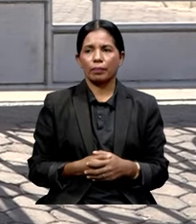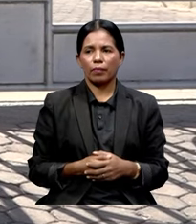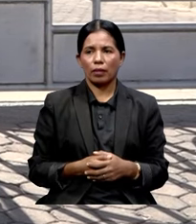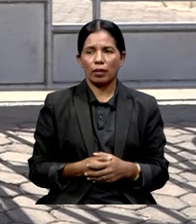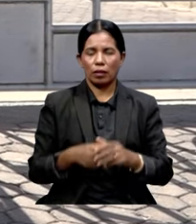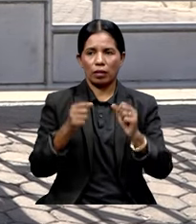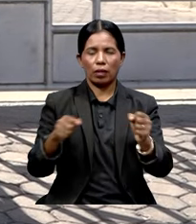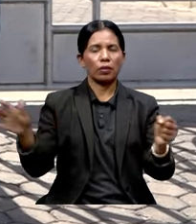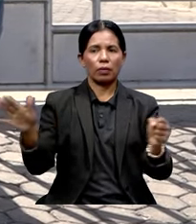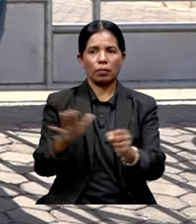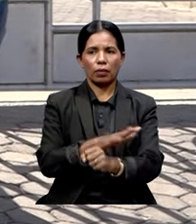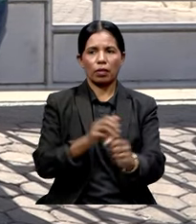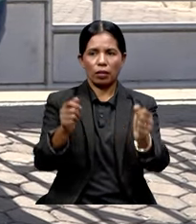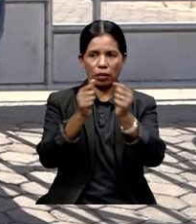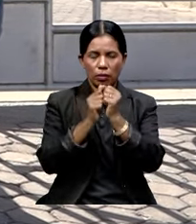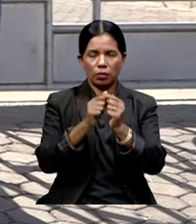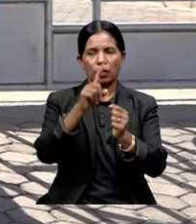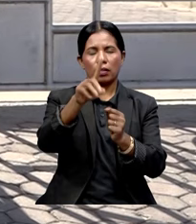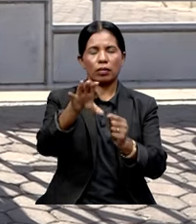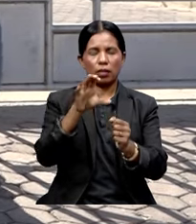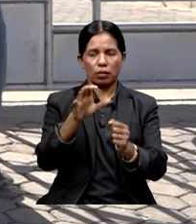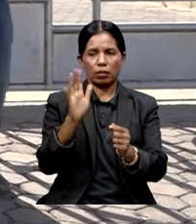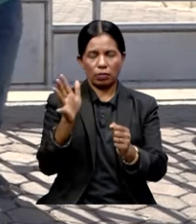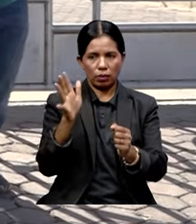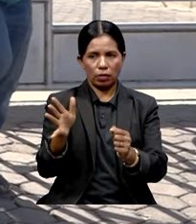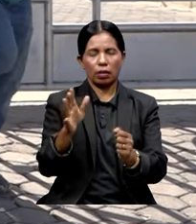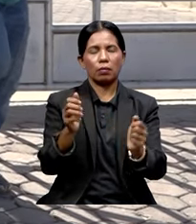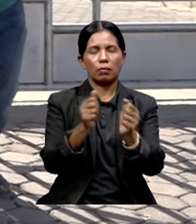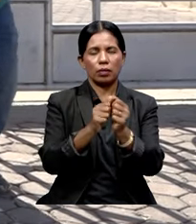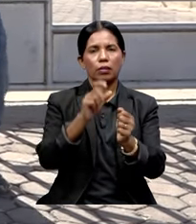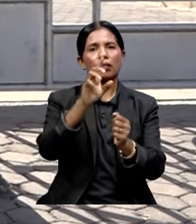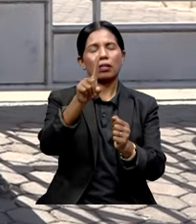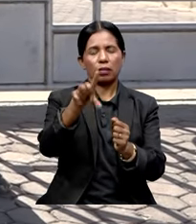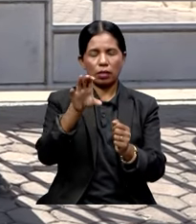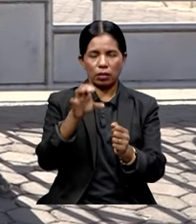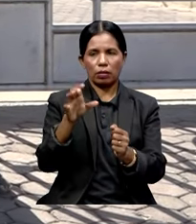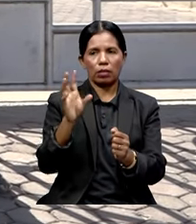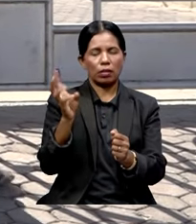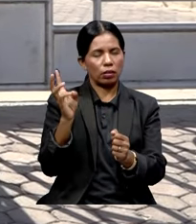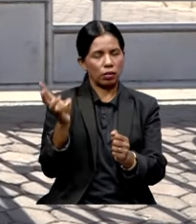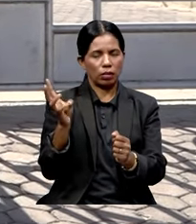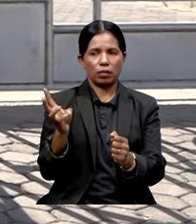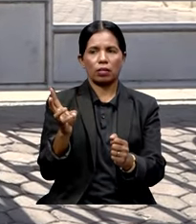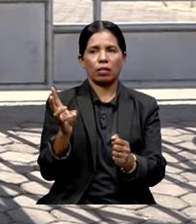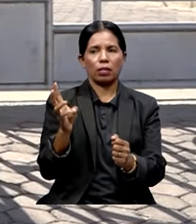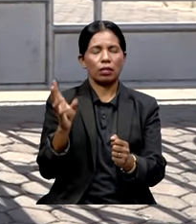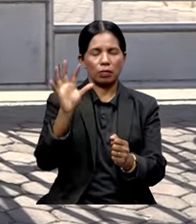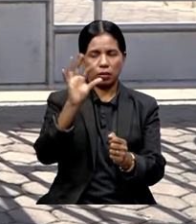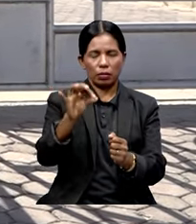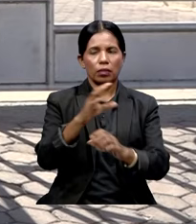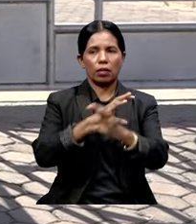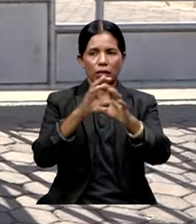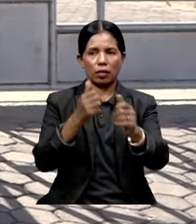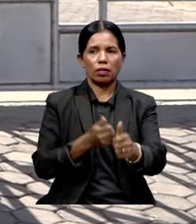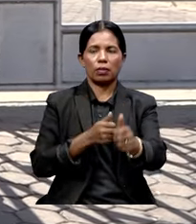para ato completa, Hamutu 150 a 179, 150 ou 179 caminhonetas,